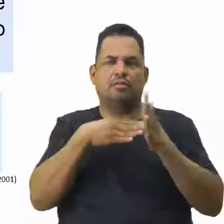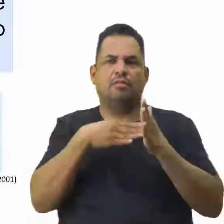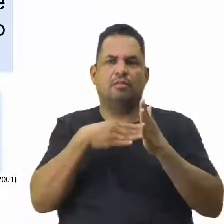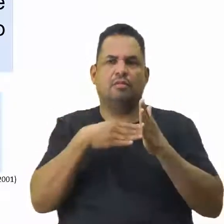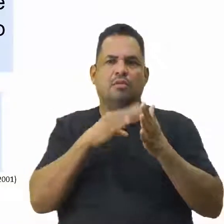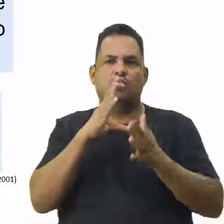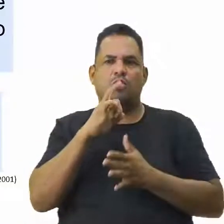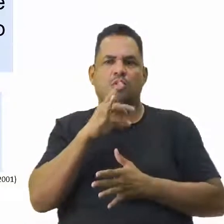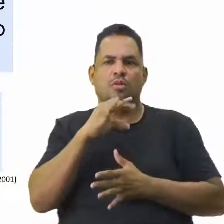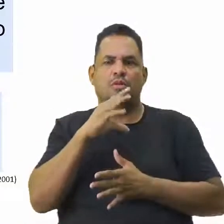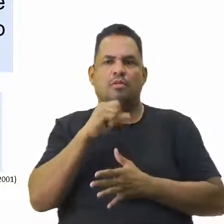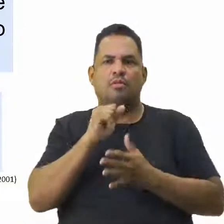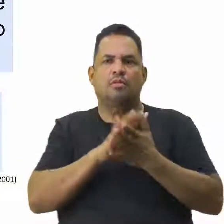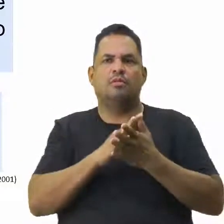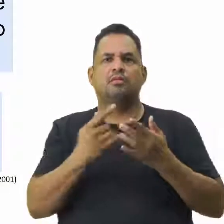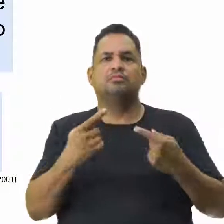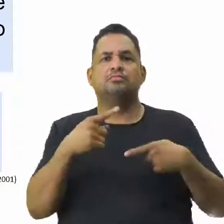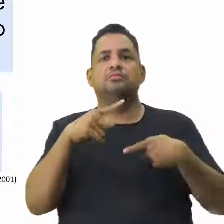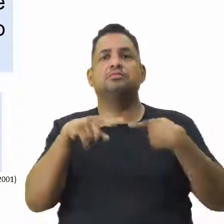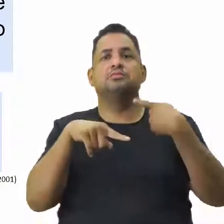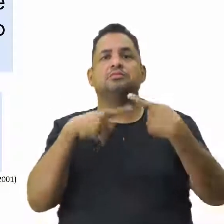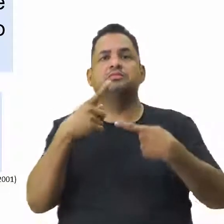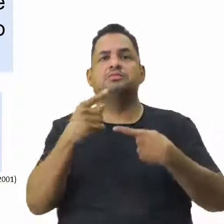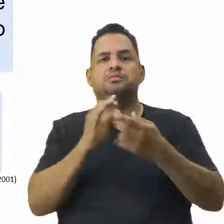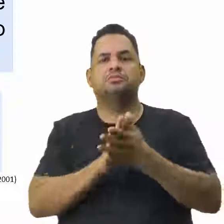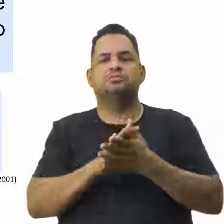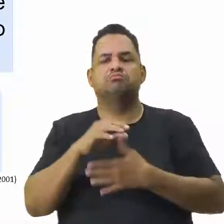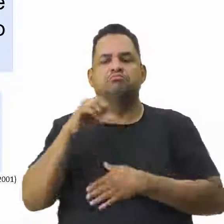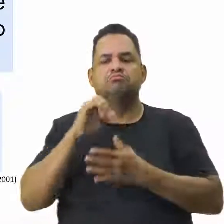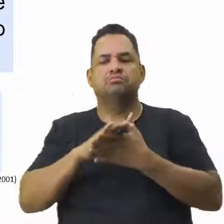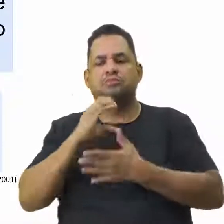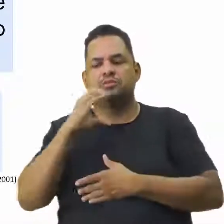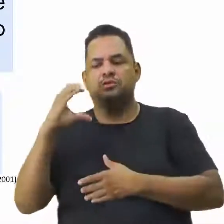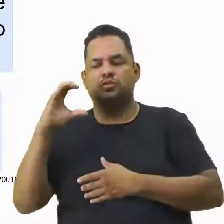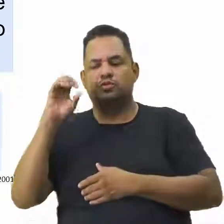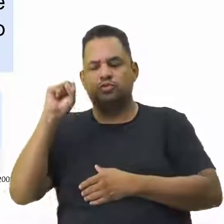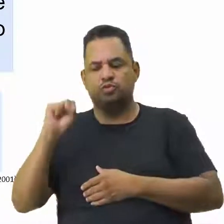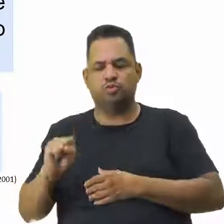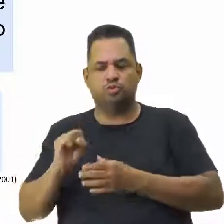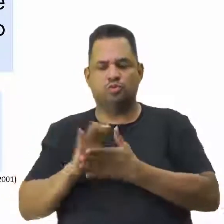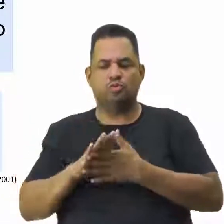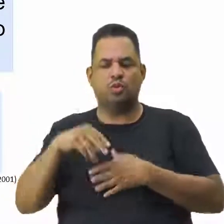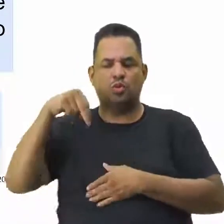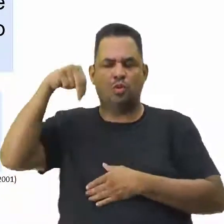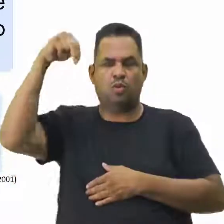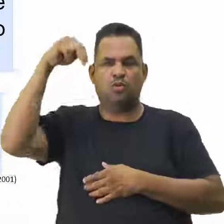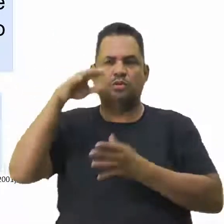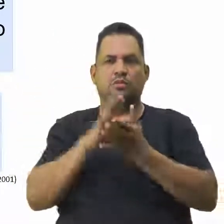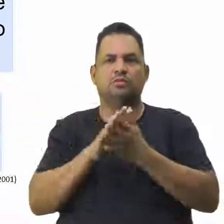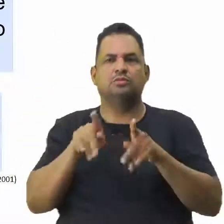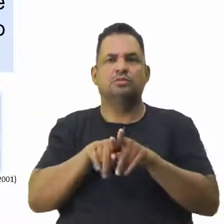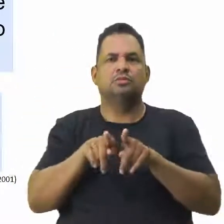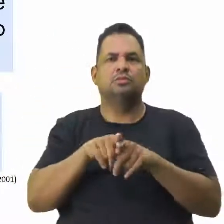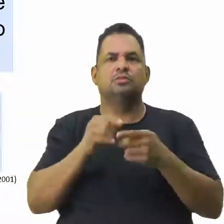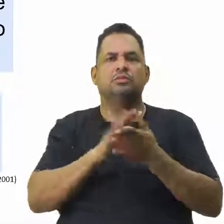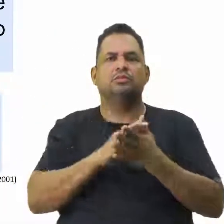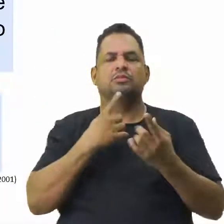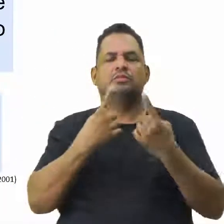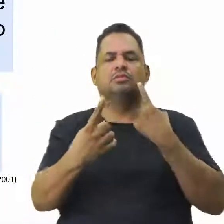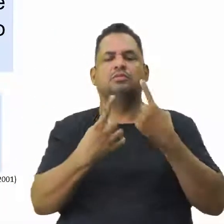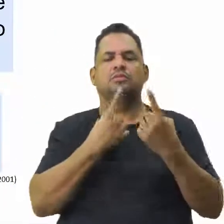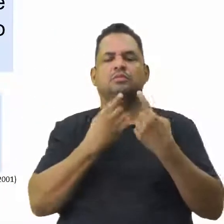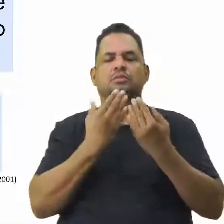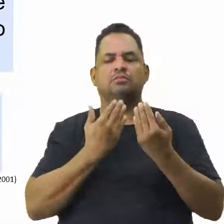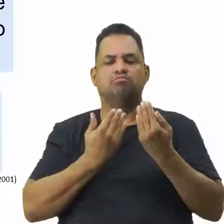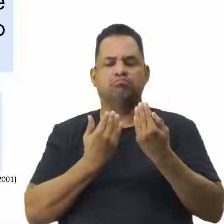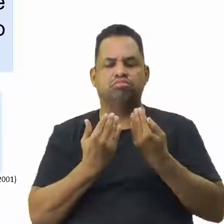a o centro-sul do estado, ligando ao Nordeste, essa rodovia, ela vai ser um corredor para a chegada